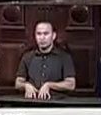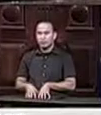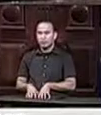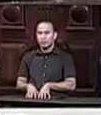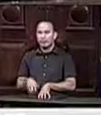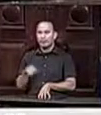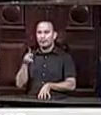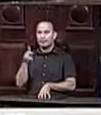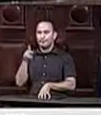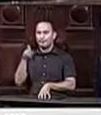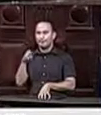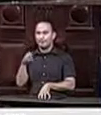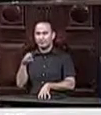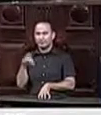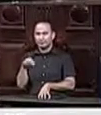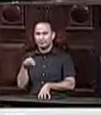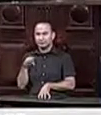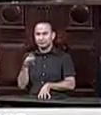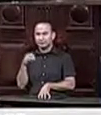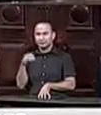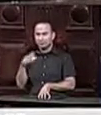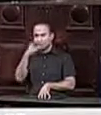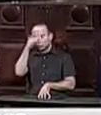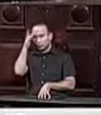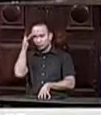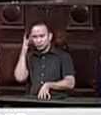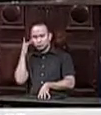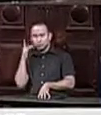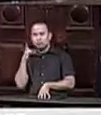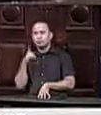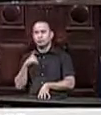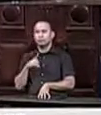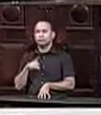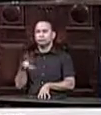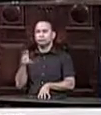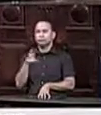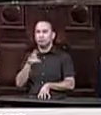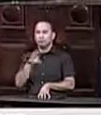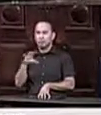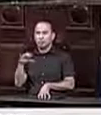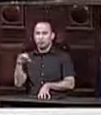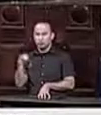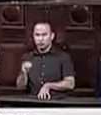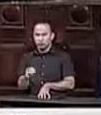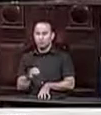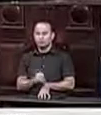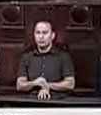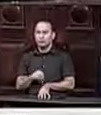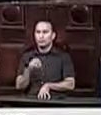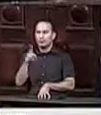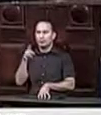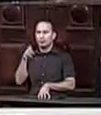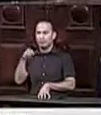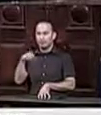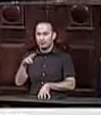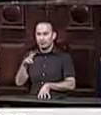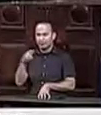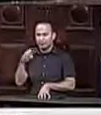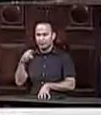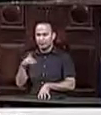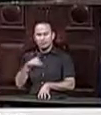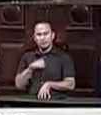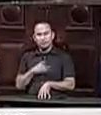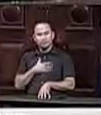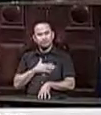pensão dos servidores na questão do Rio Previdência, e mais uma vez tive o prazer de